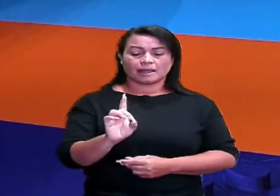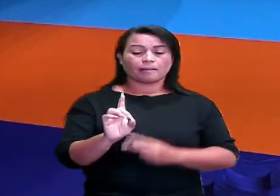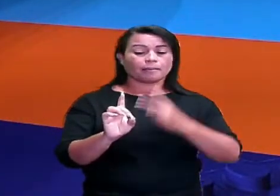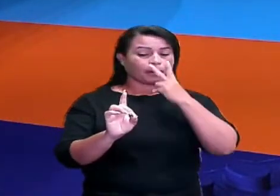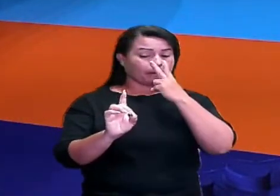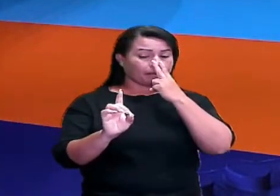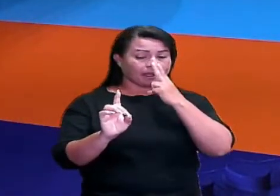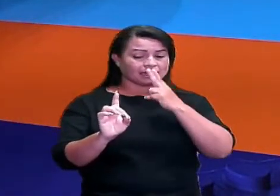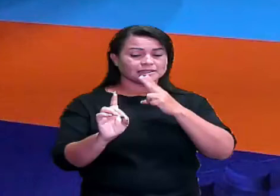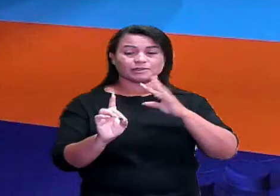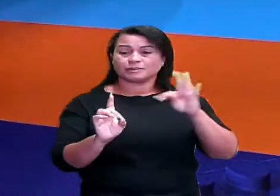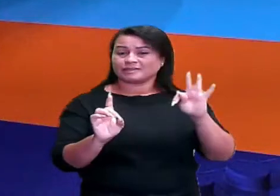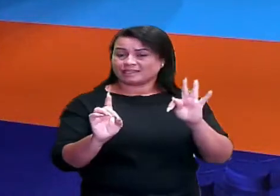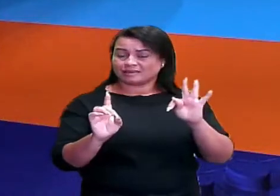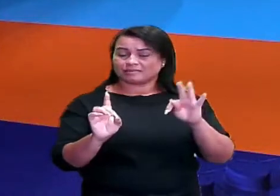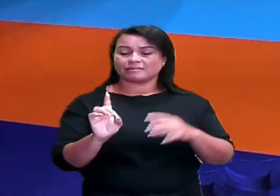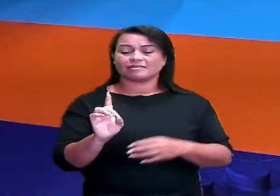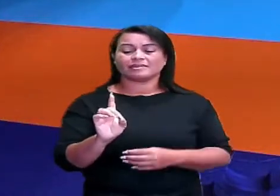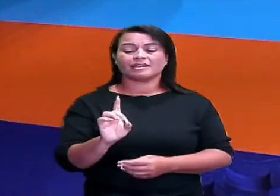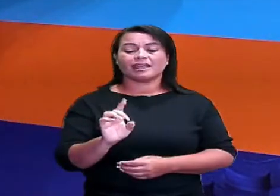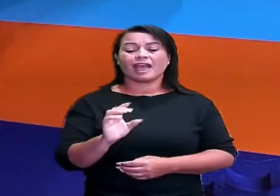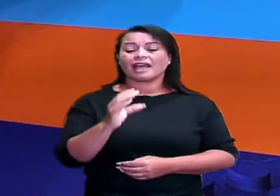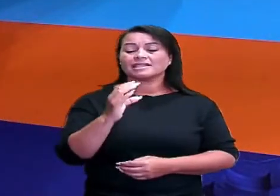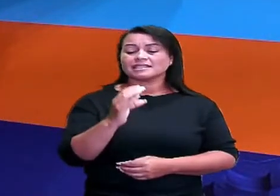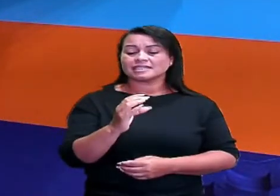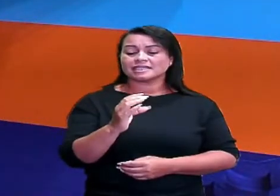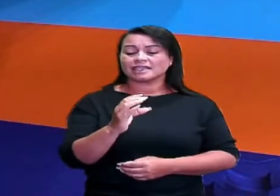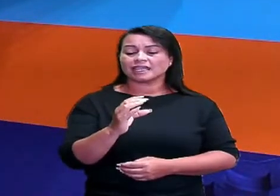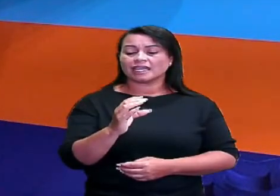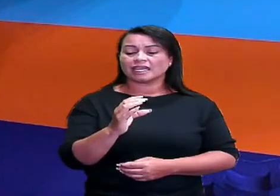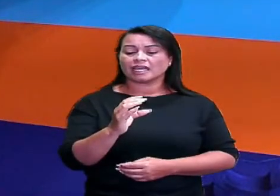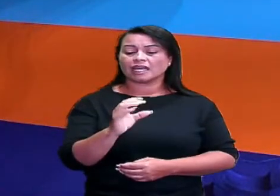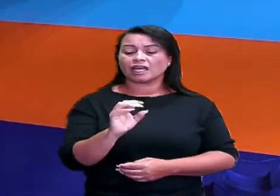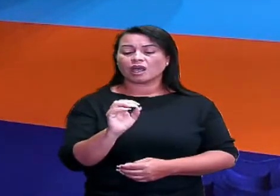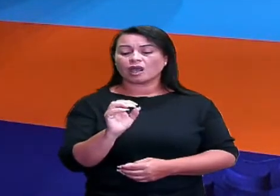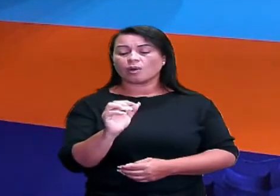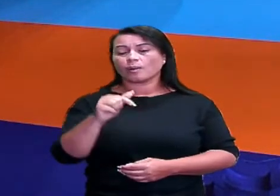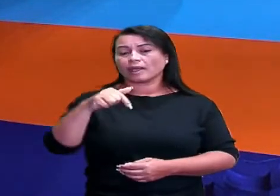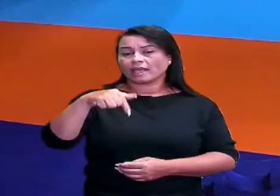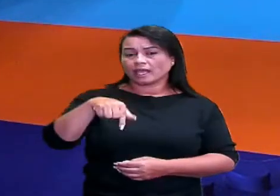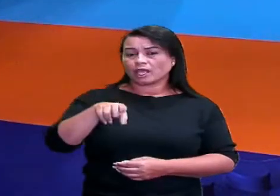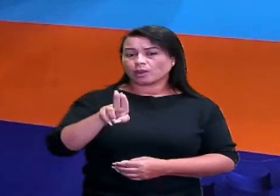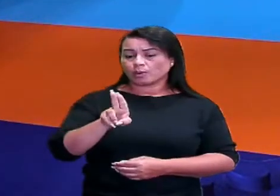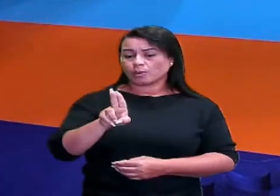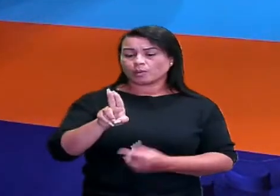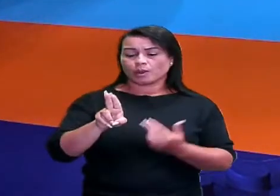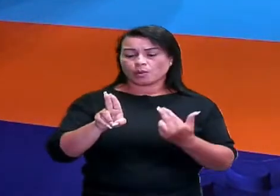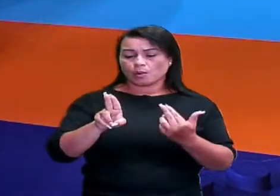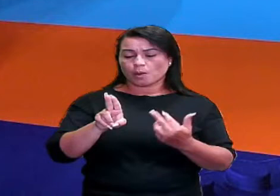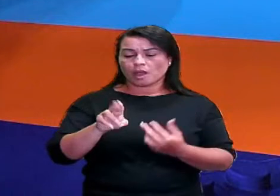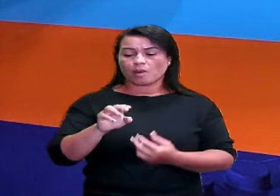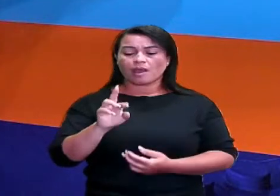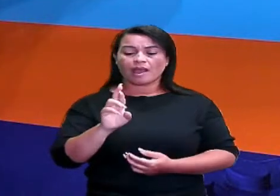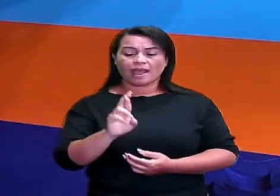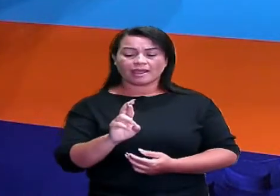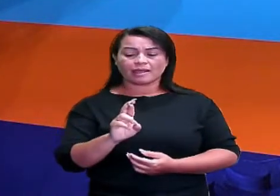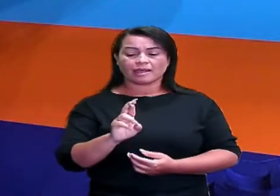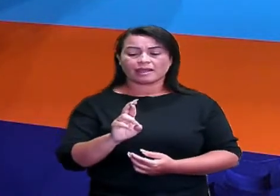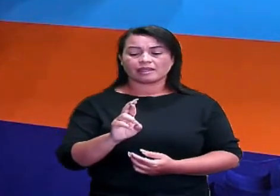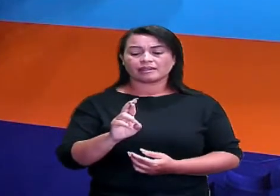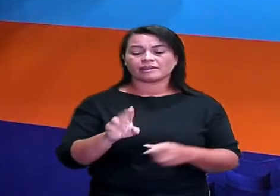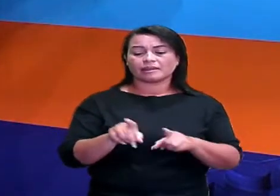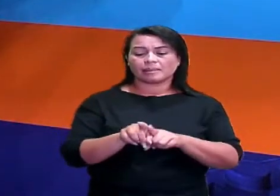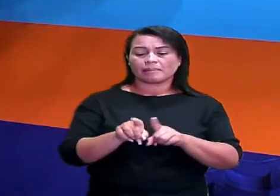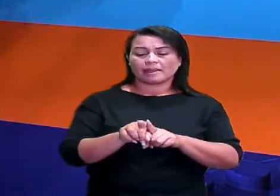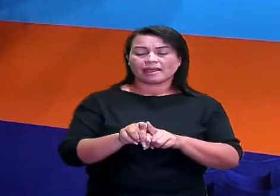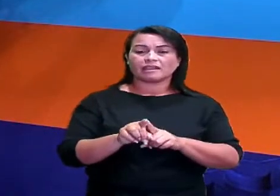muito parecido com T. A letra C e o QU também tem o som do K. R tem um som forte e